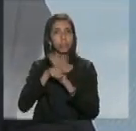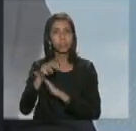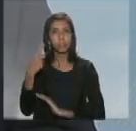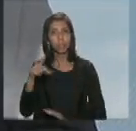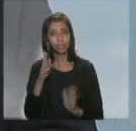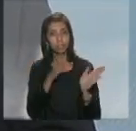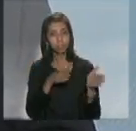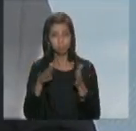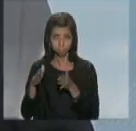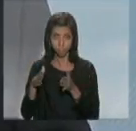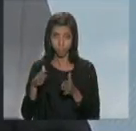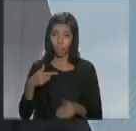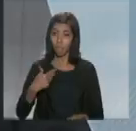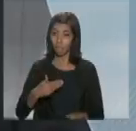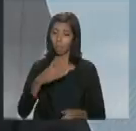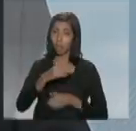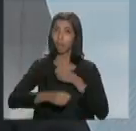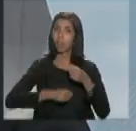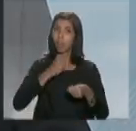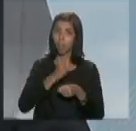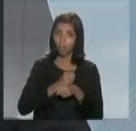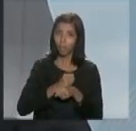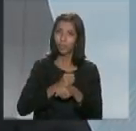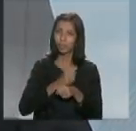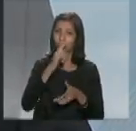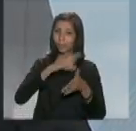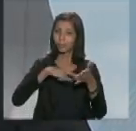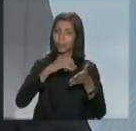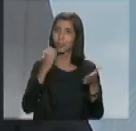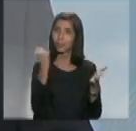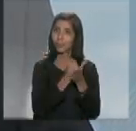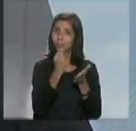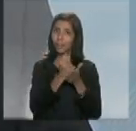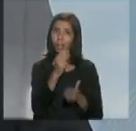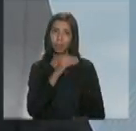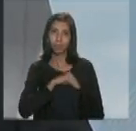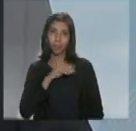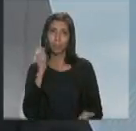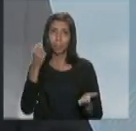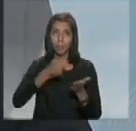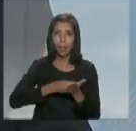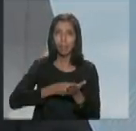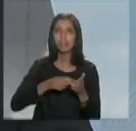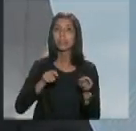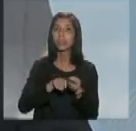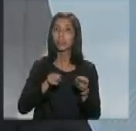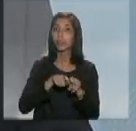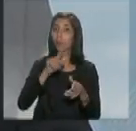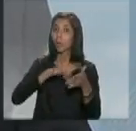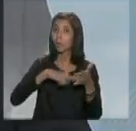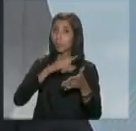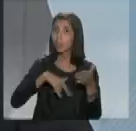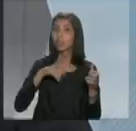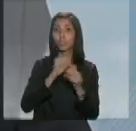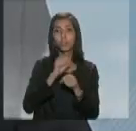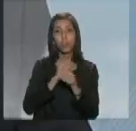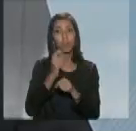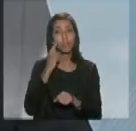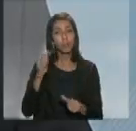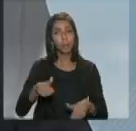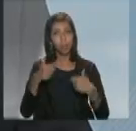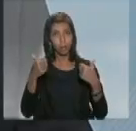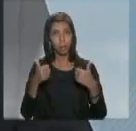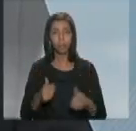irregularidades pontuais. Esse ano a gente focou muito na auditoria de folha de pagamentos e na análise de contratos. Ano que vem a gente espera ampliar esse